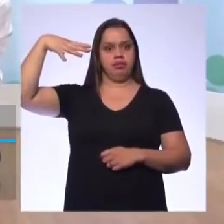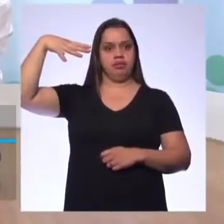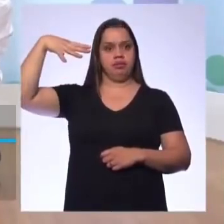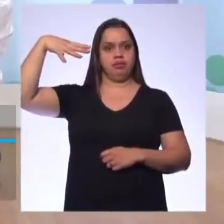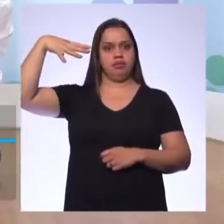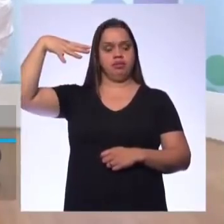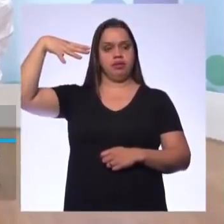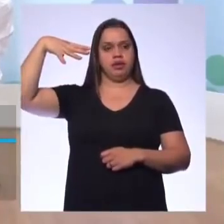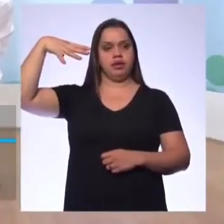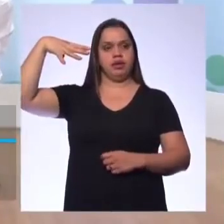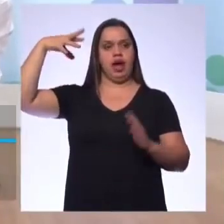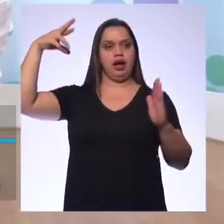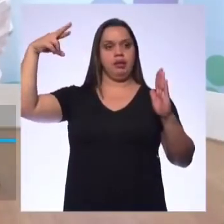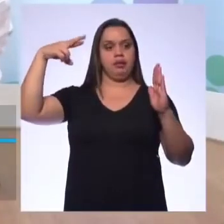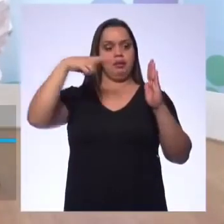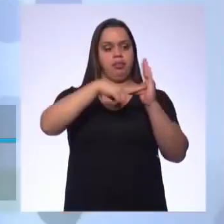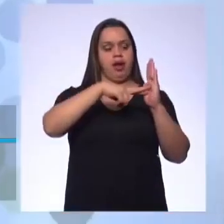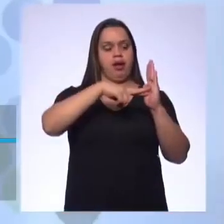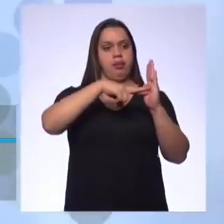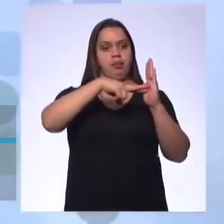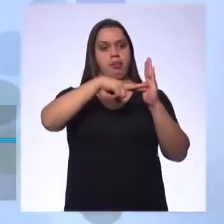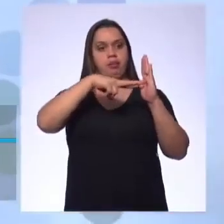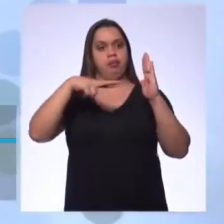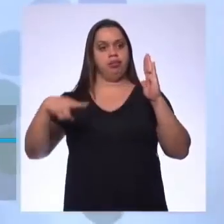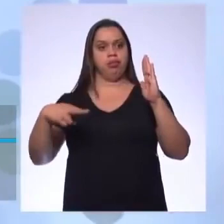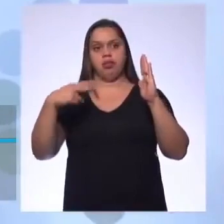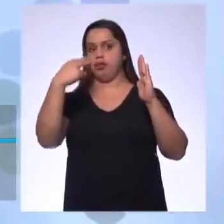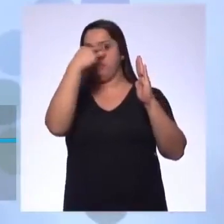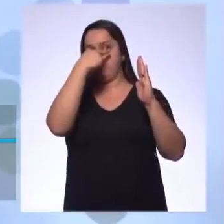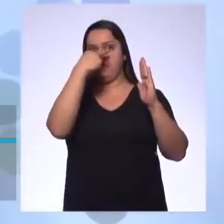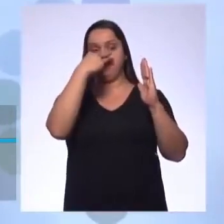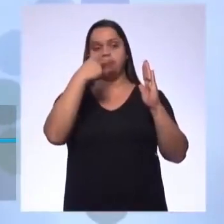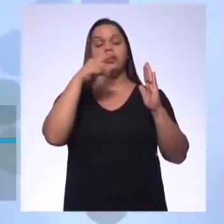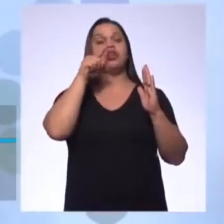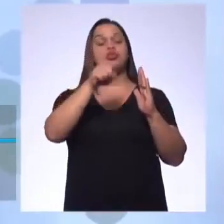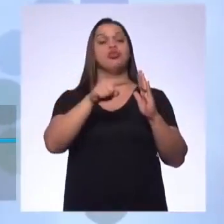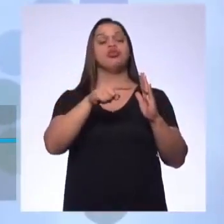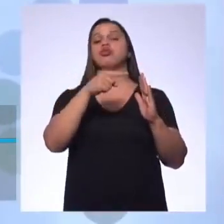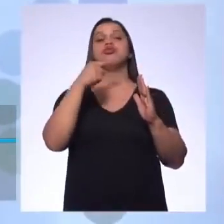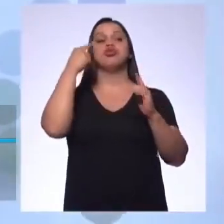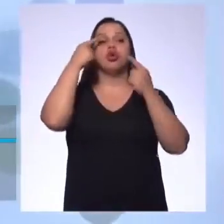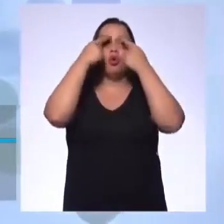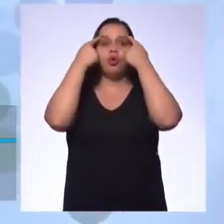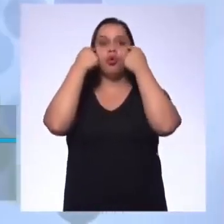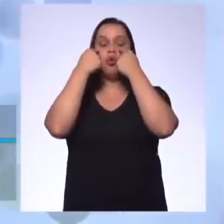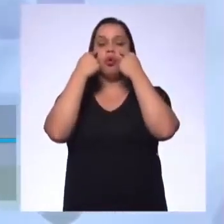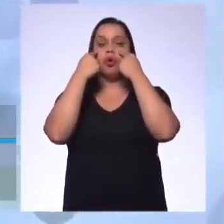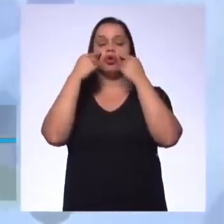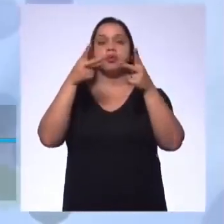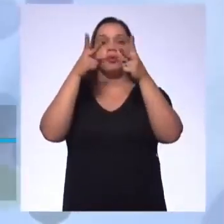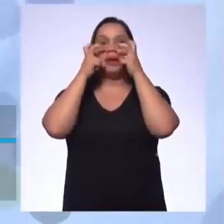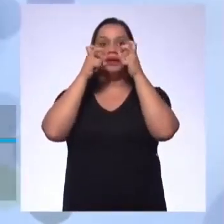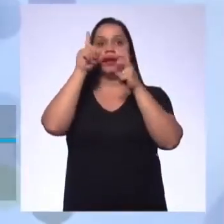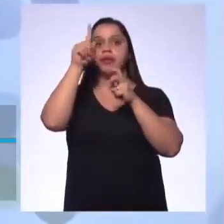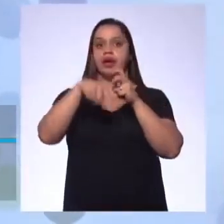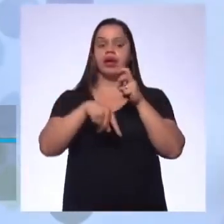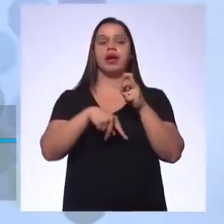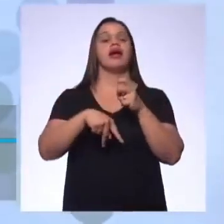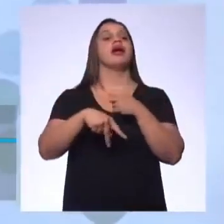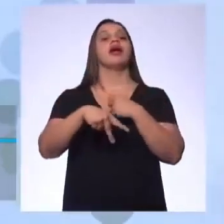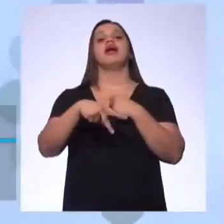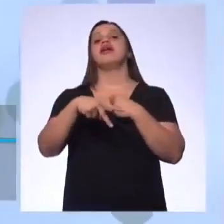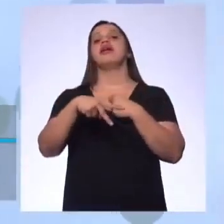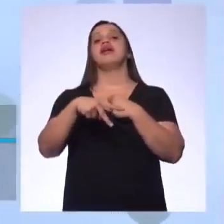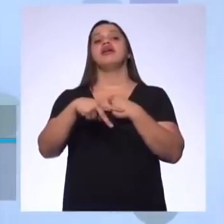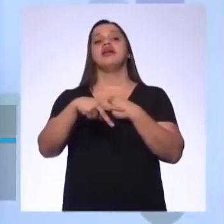e indo para o seu olho. Aí o seu olho interpreta como verde. Mas não quer dizer que necessariamente é verde